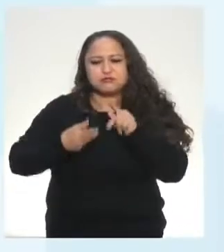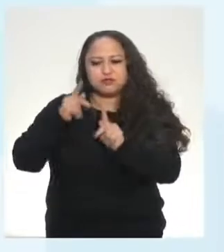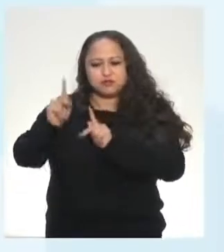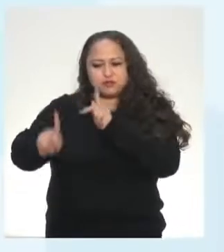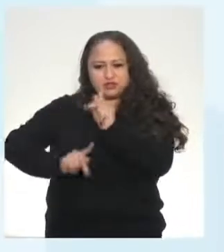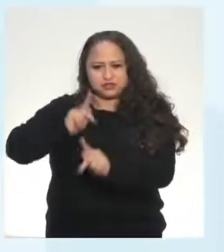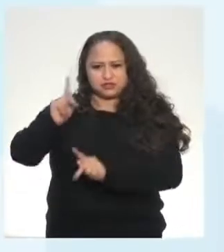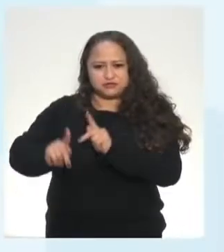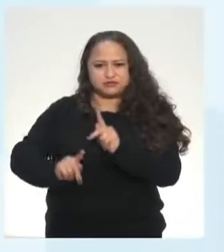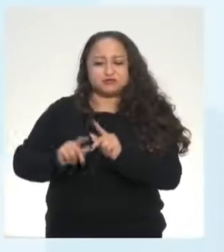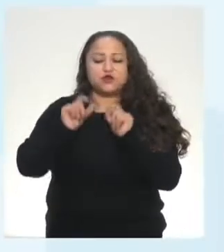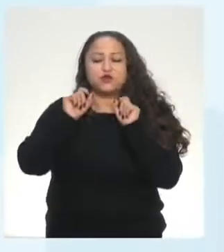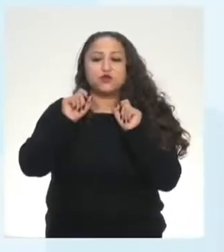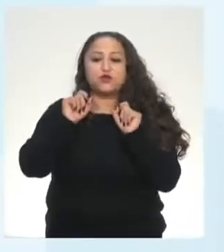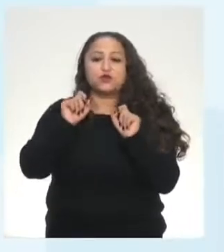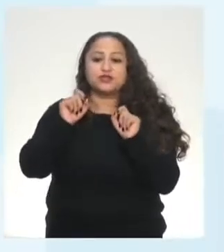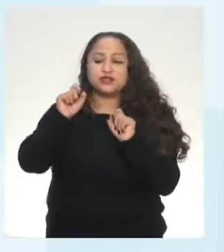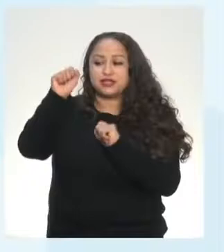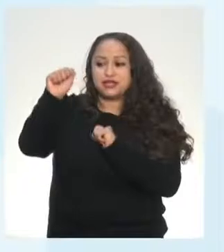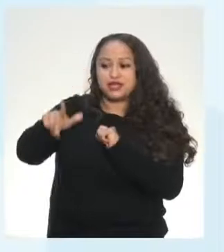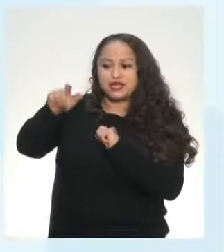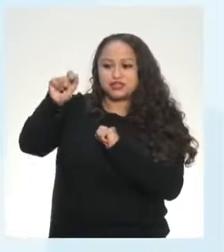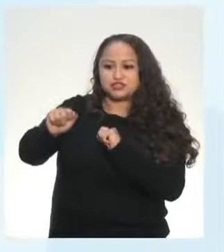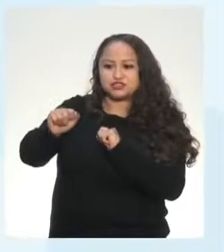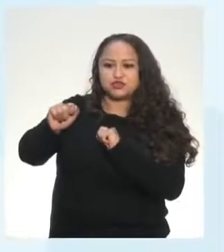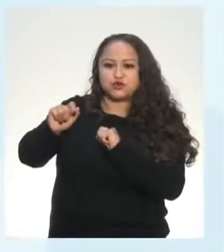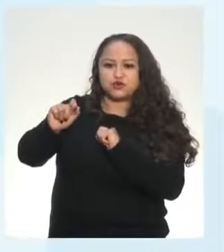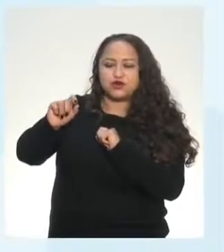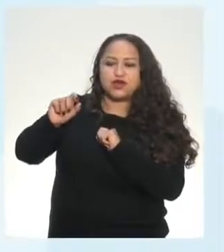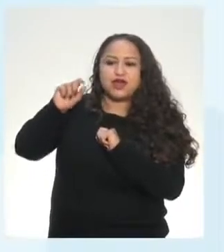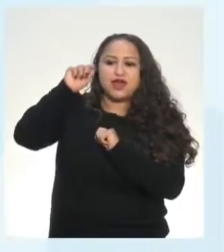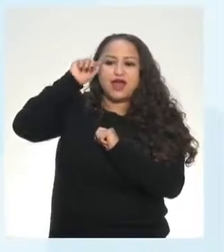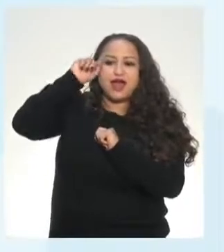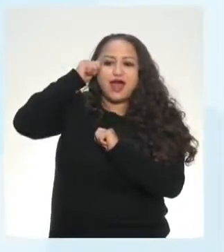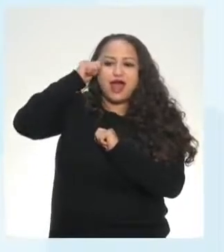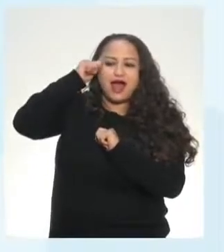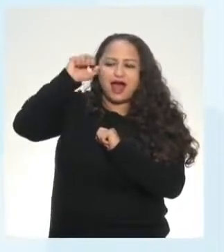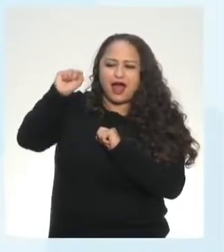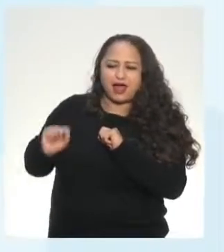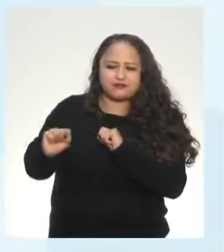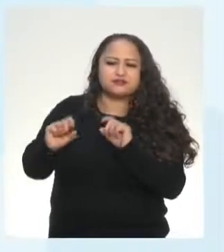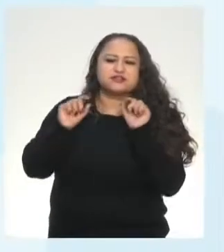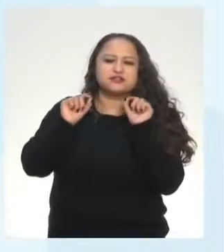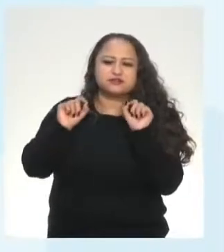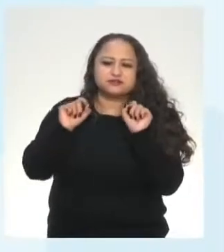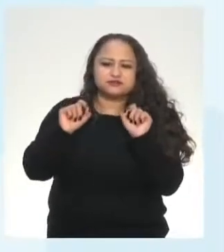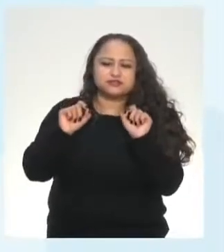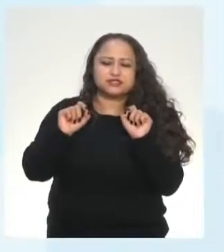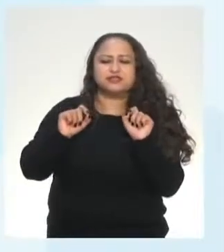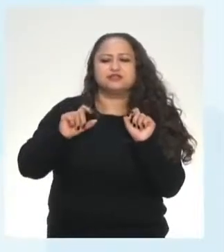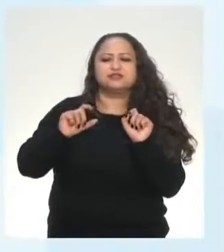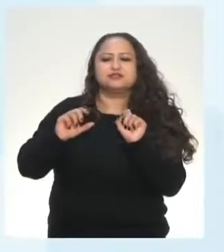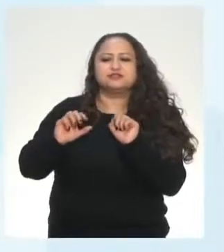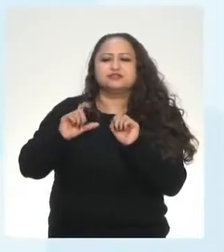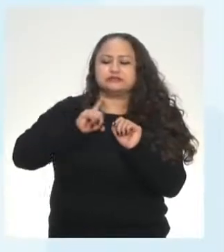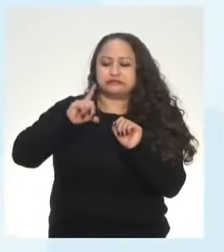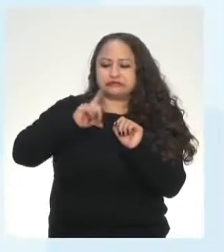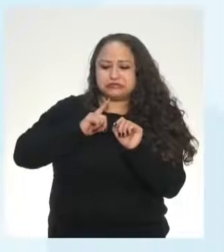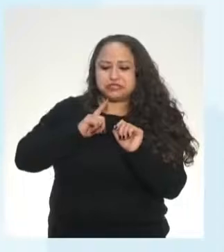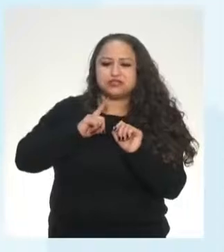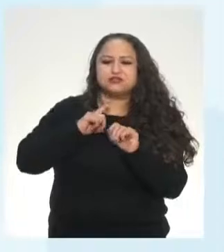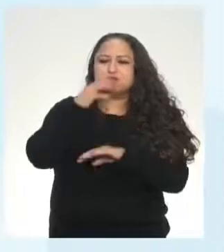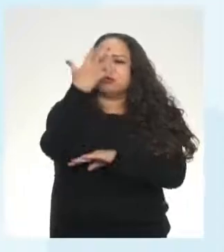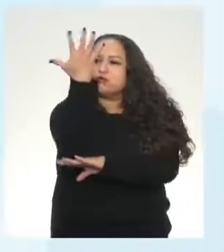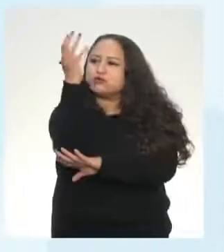estamos vendo aí, é o continente da África, né, que é aí um dos continentes que tem ainda um crescimento vegetativo,